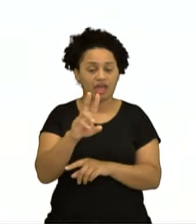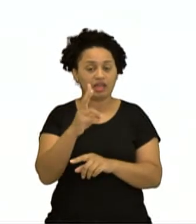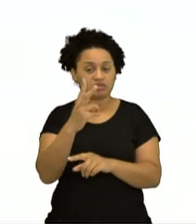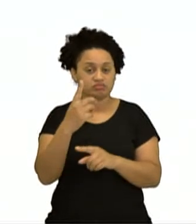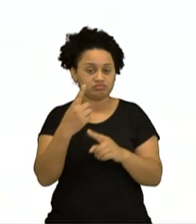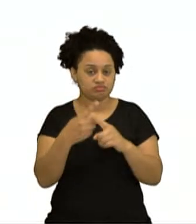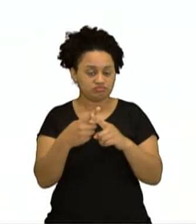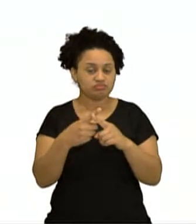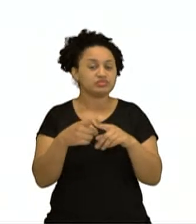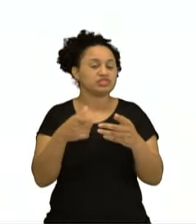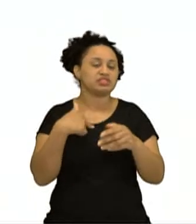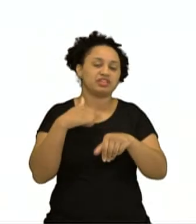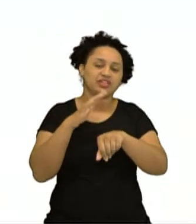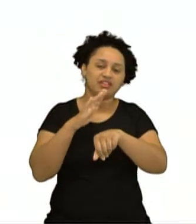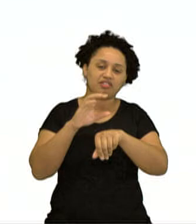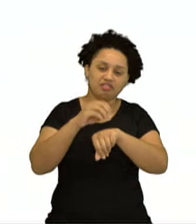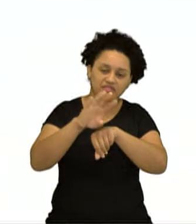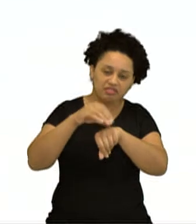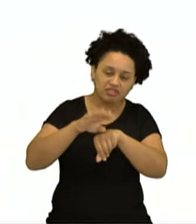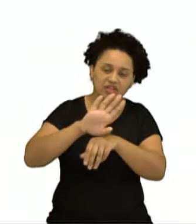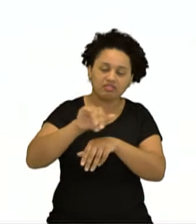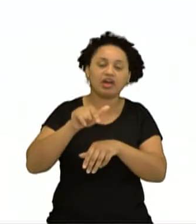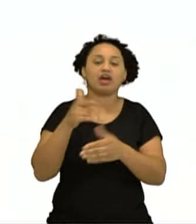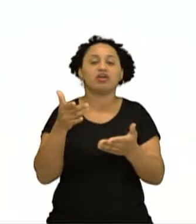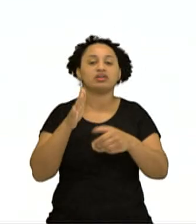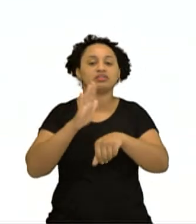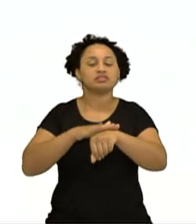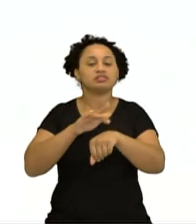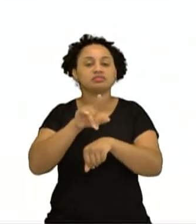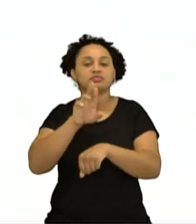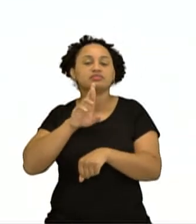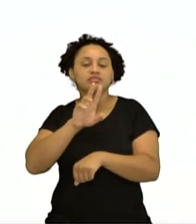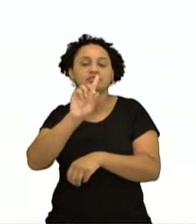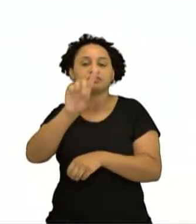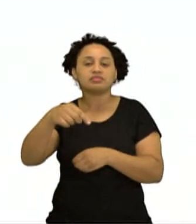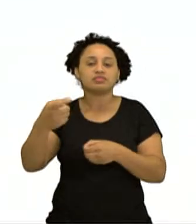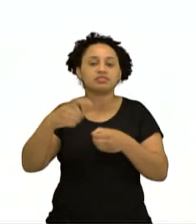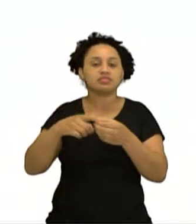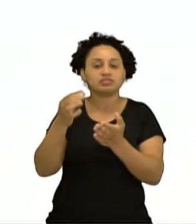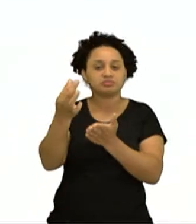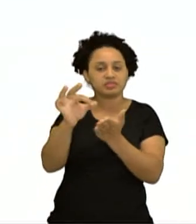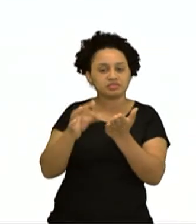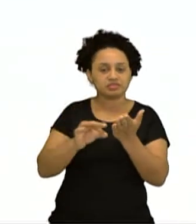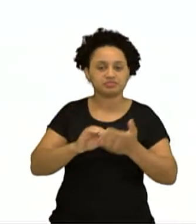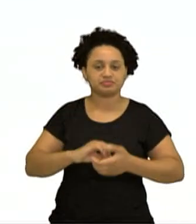um tempinho, já dei várias dicas, um tempinho para vocês resolverem e já voltamos a conferir.